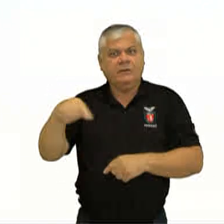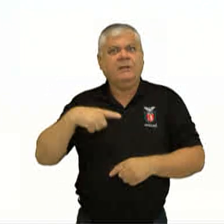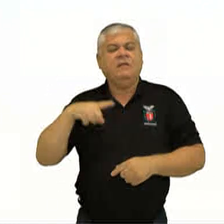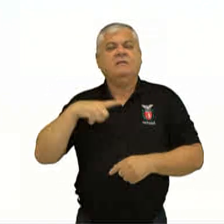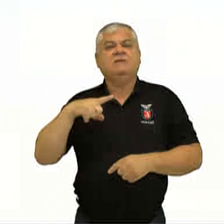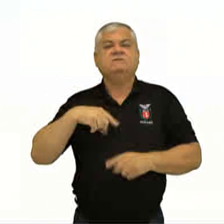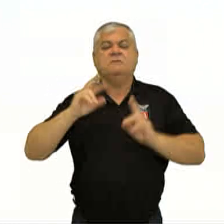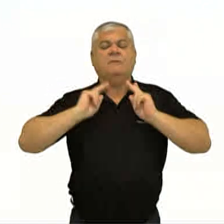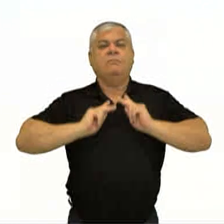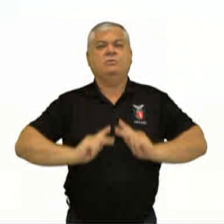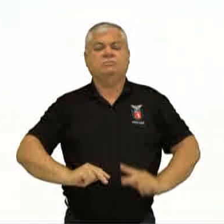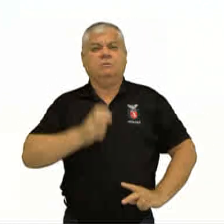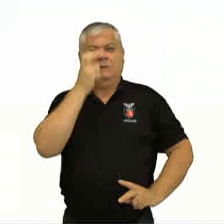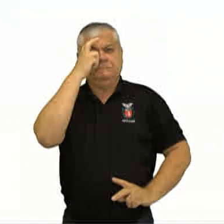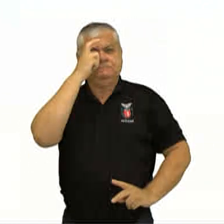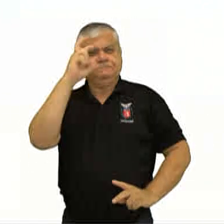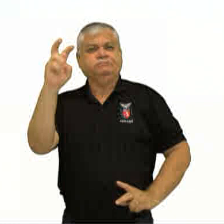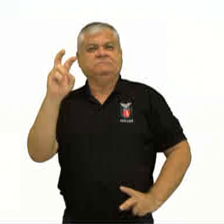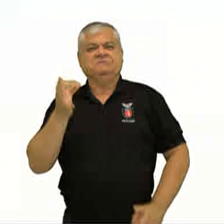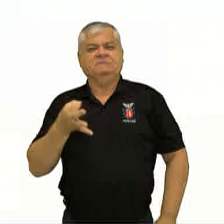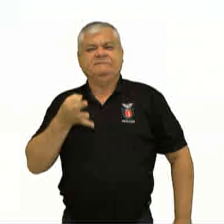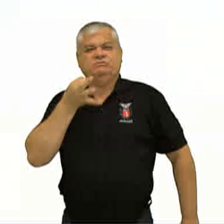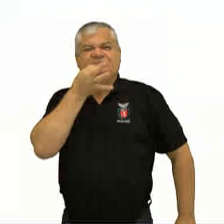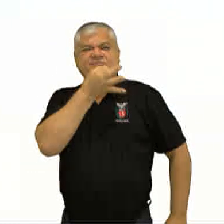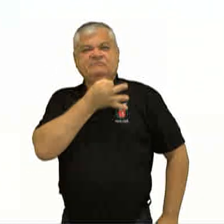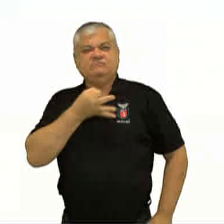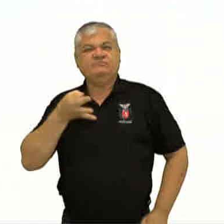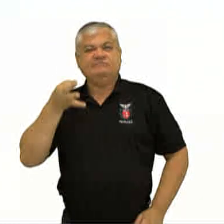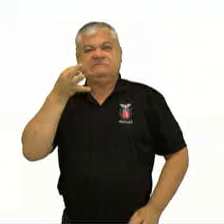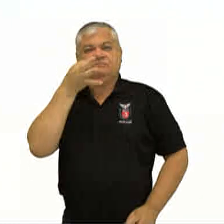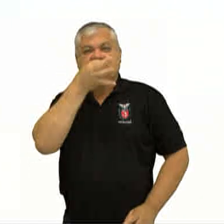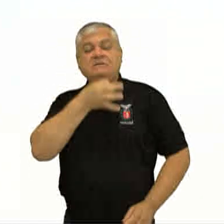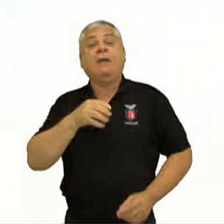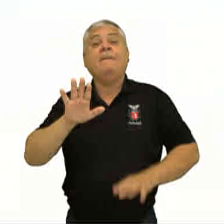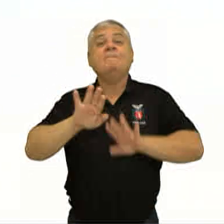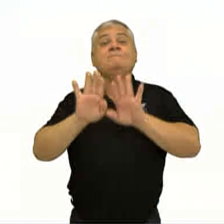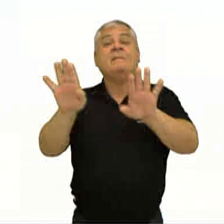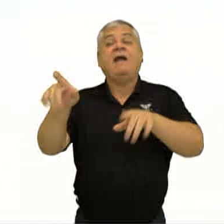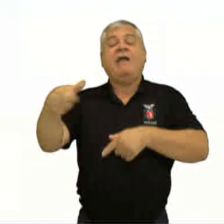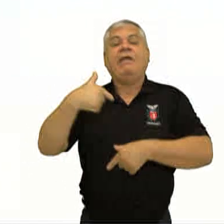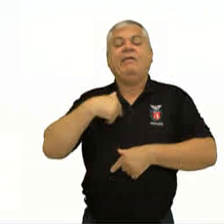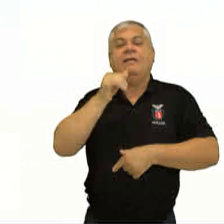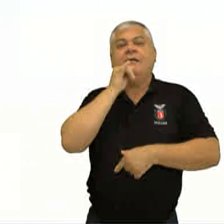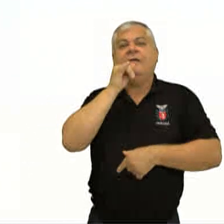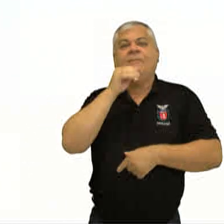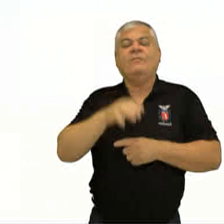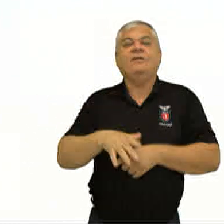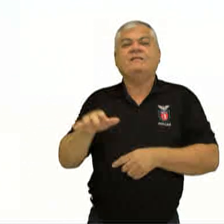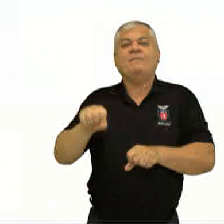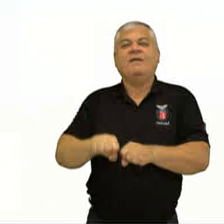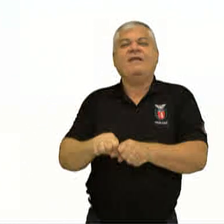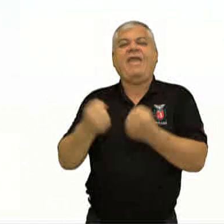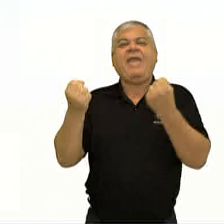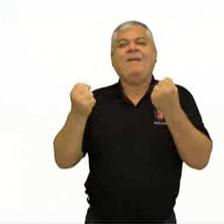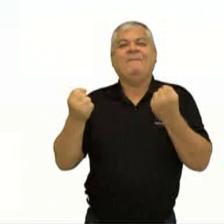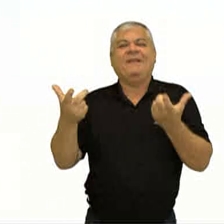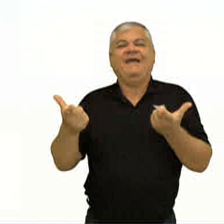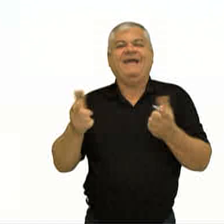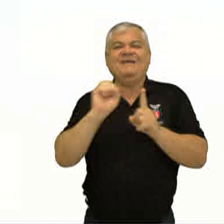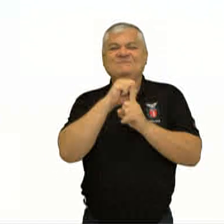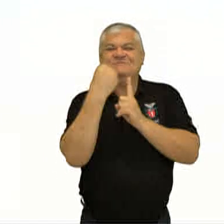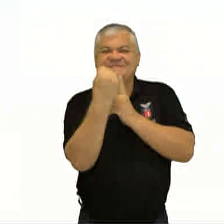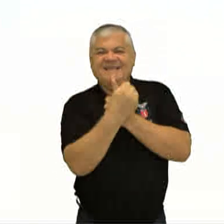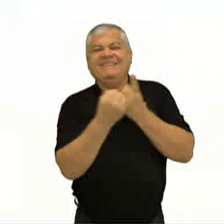postura de intelectual, usado para realizar uma quebra ou pausa na ação dos monólogos pré-fabricados. Como eu falei